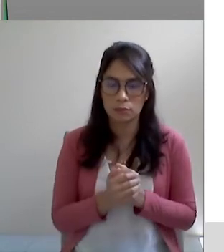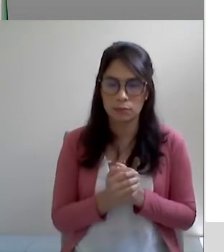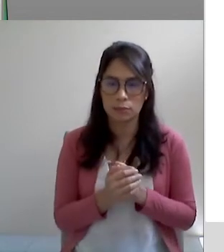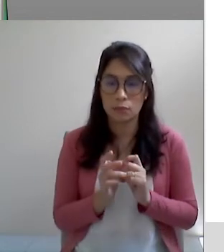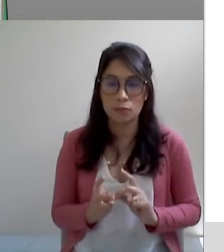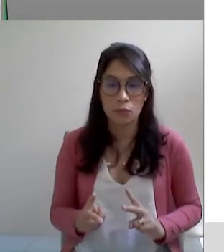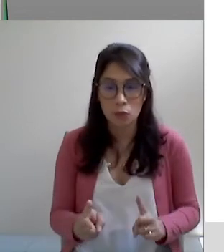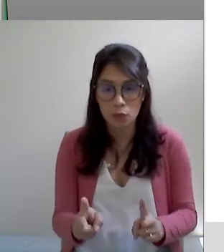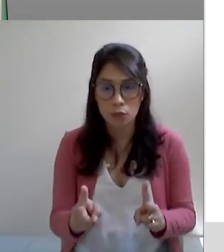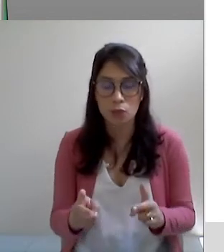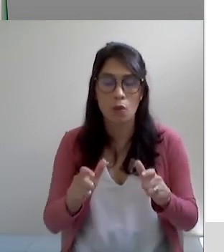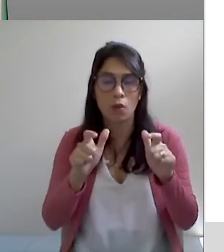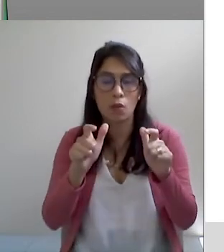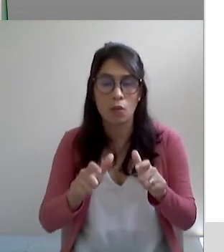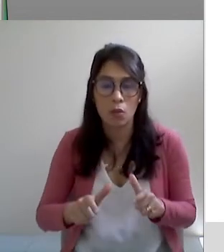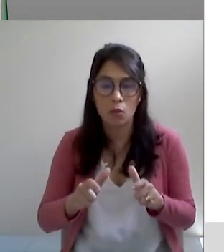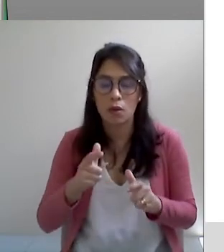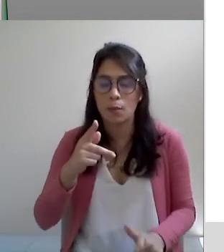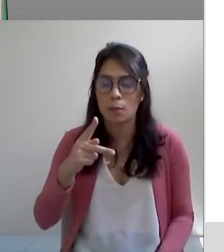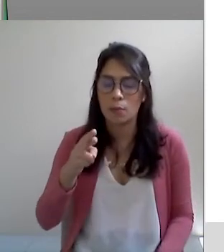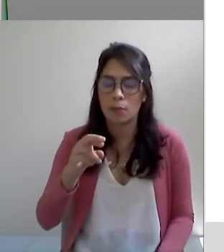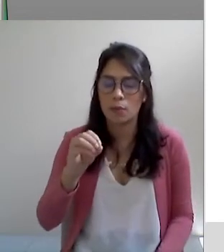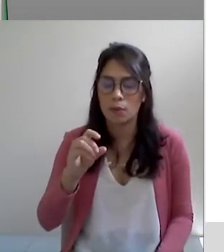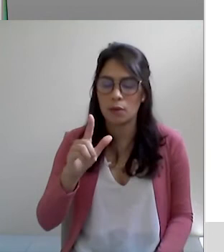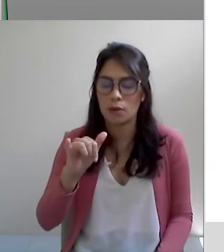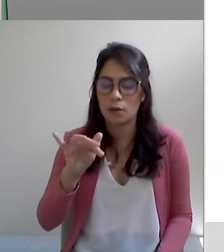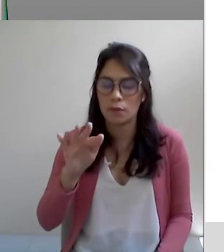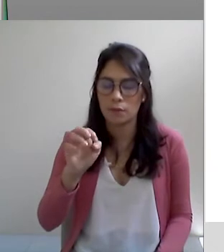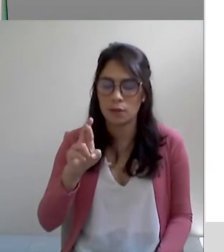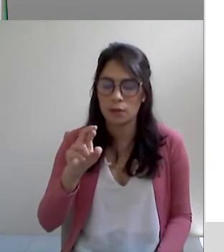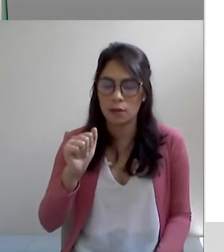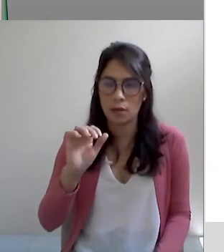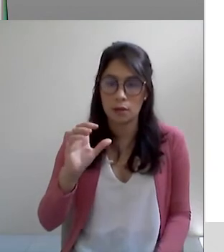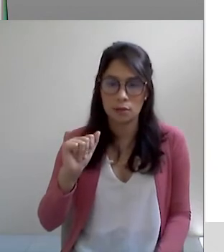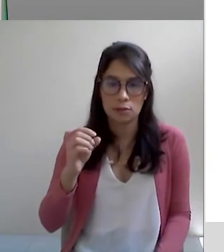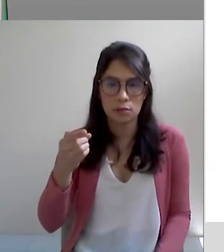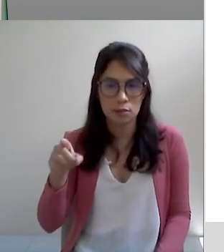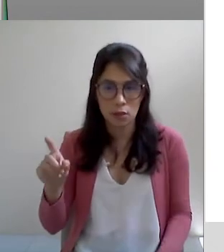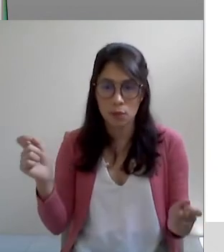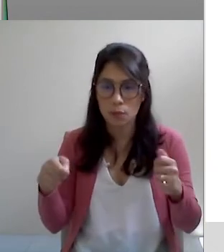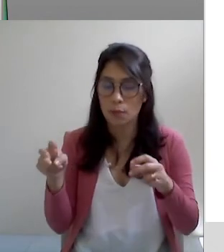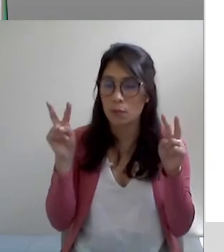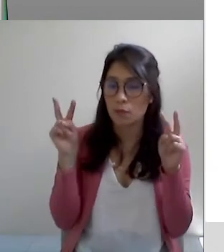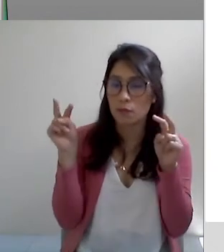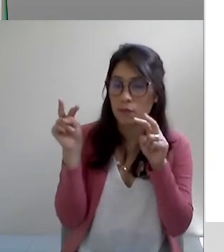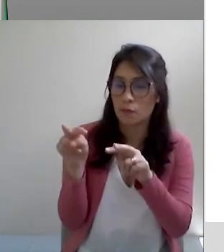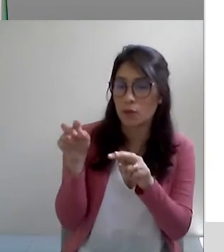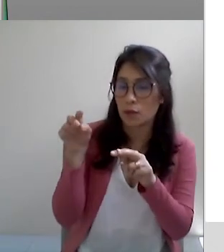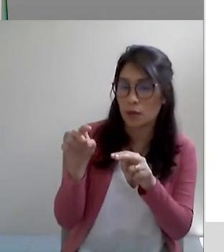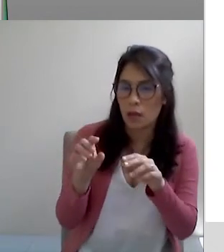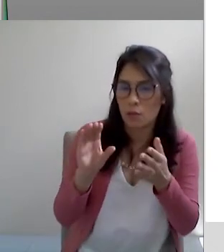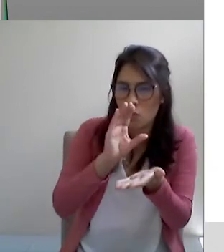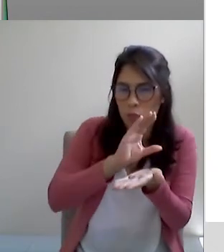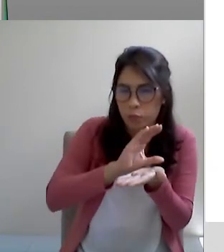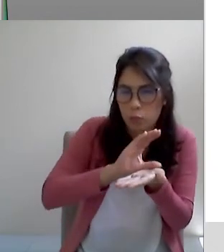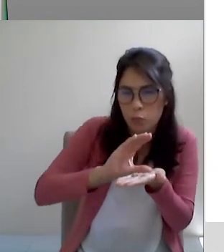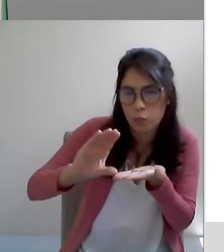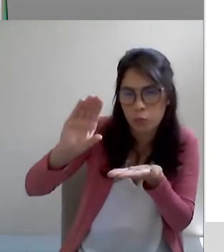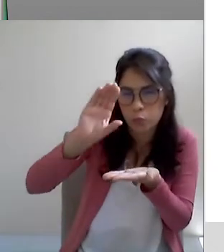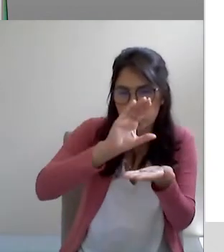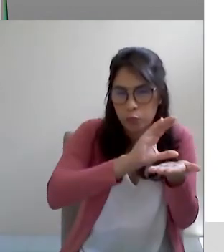Seguida pela zona de proliferação, na qual é possível observar os condrócitos em organização